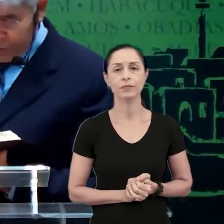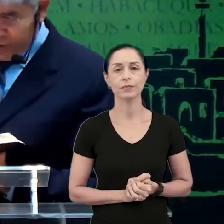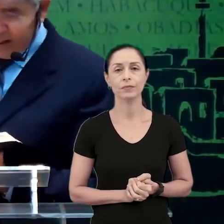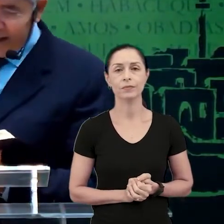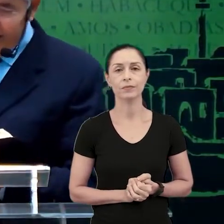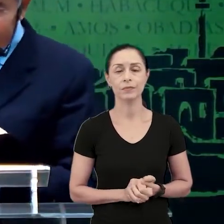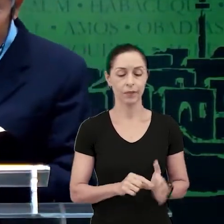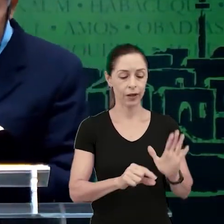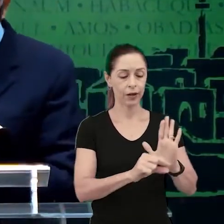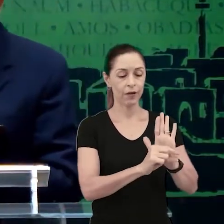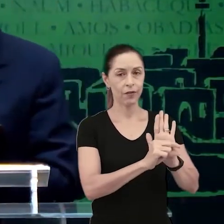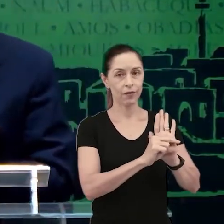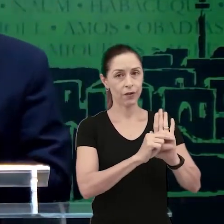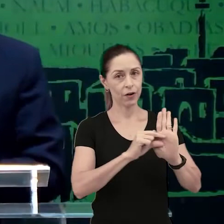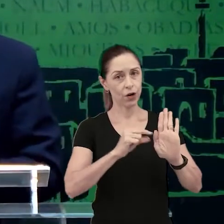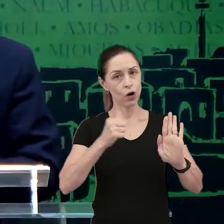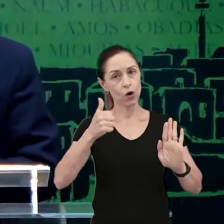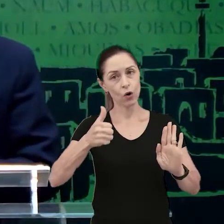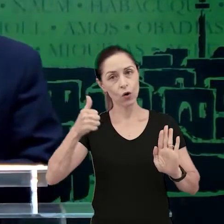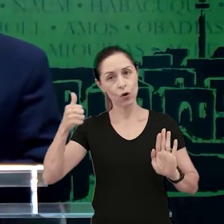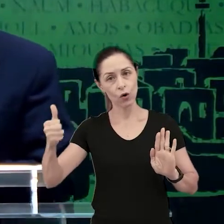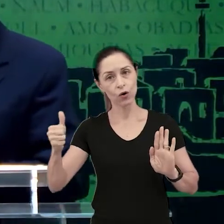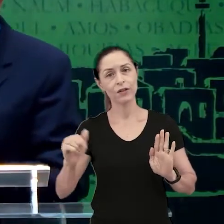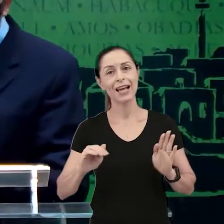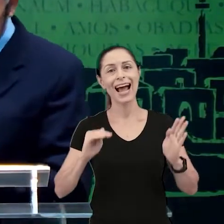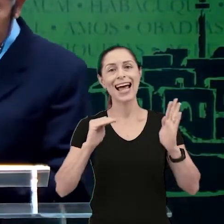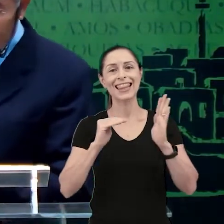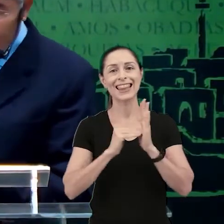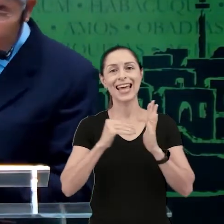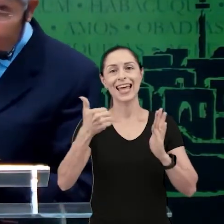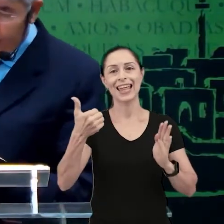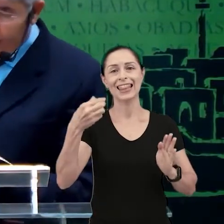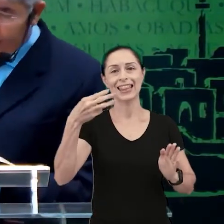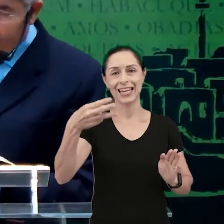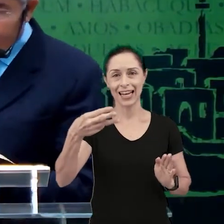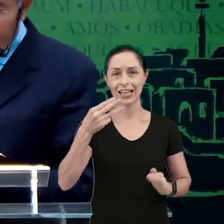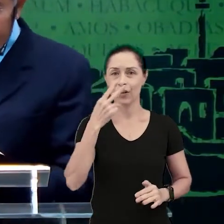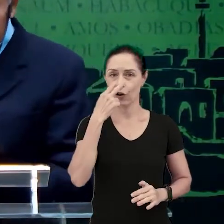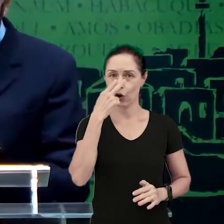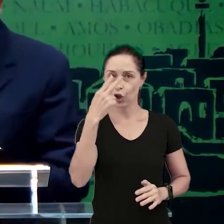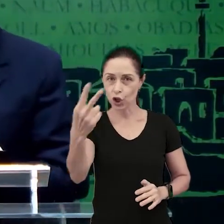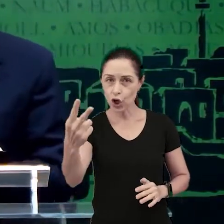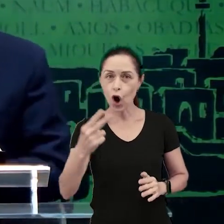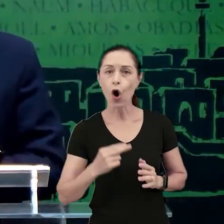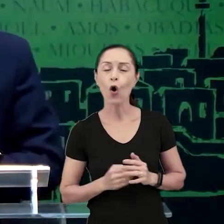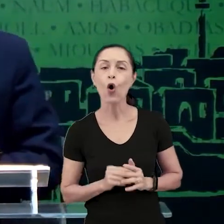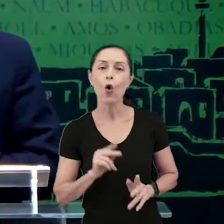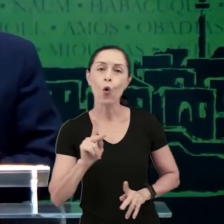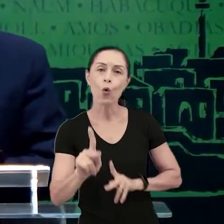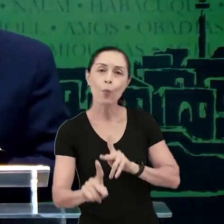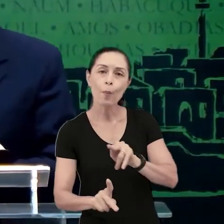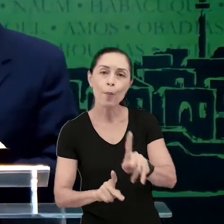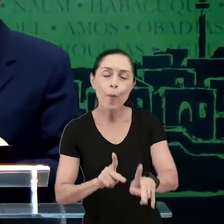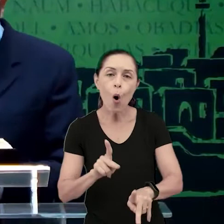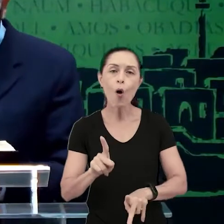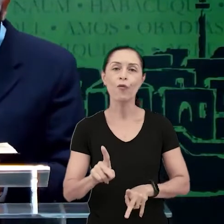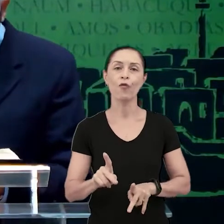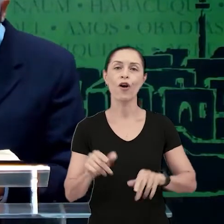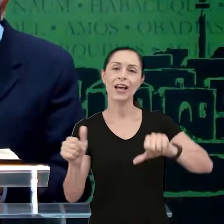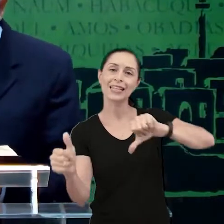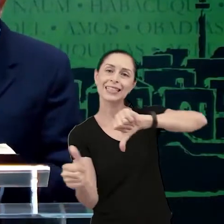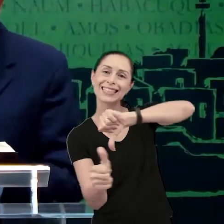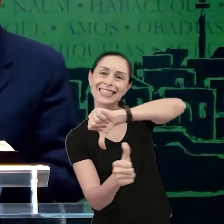os versículos 11 a 13, ele olhou para a prosperidade permanente do seu povo, em vez de olhar e contemplar a